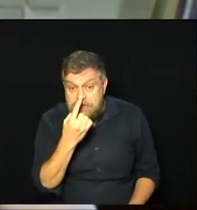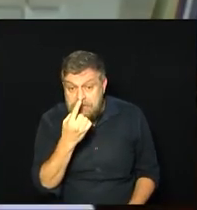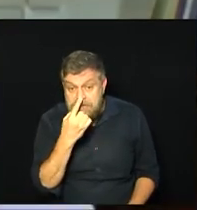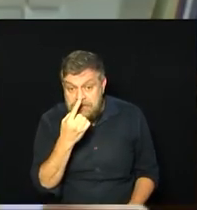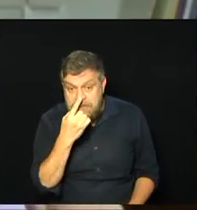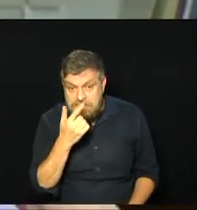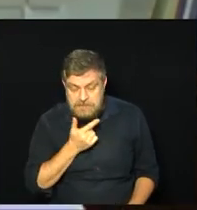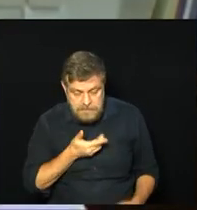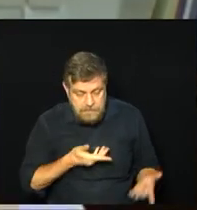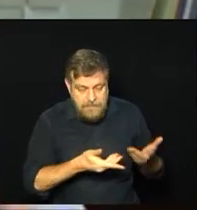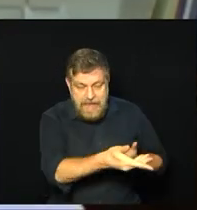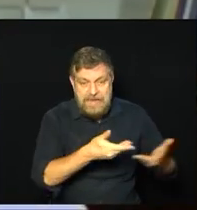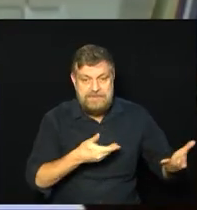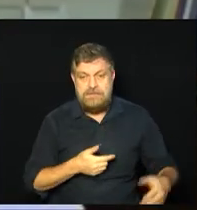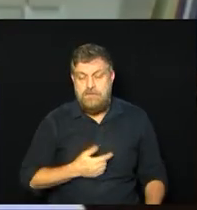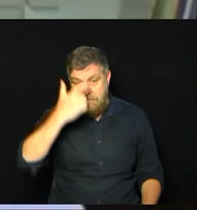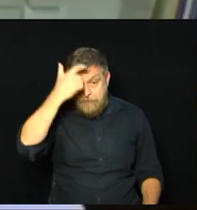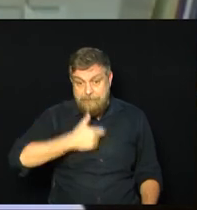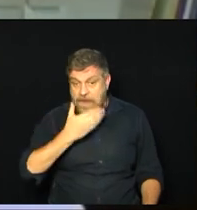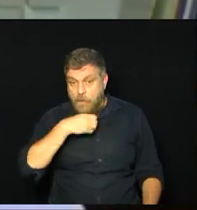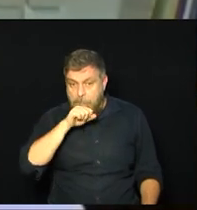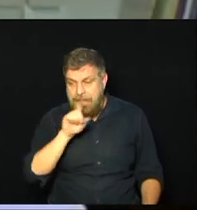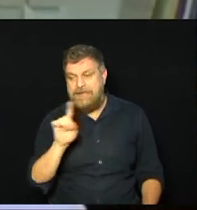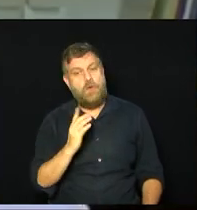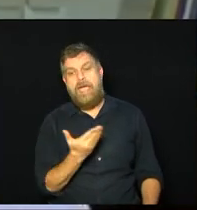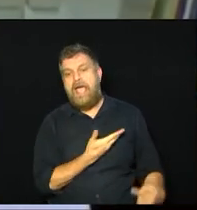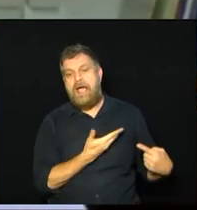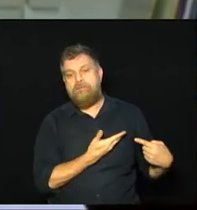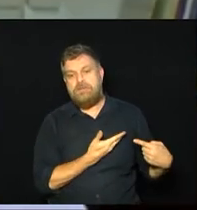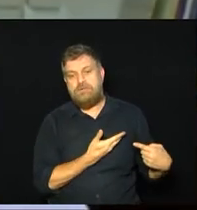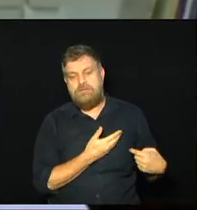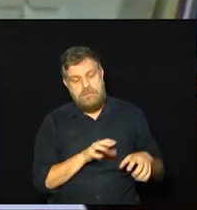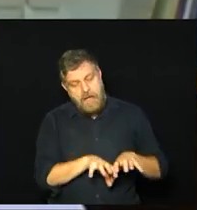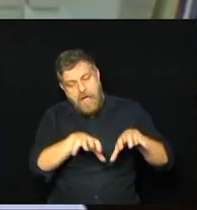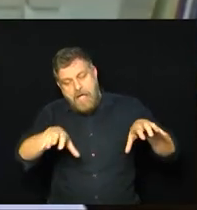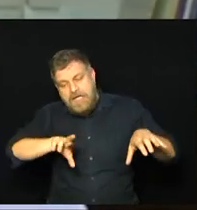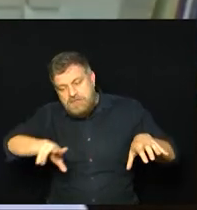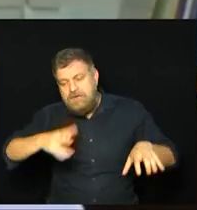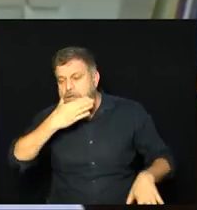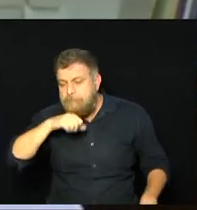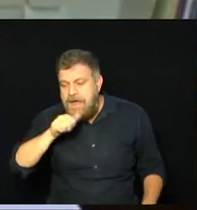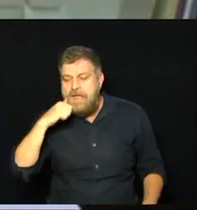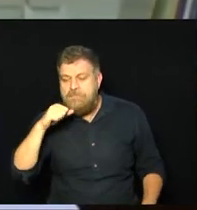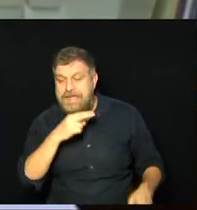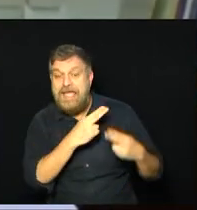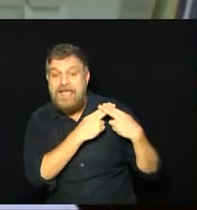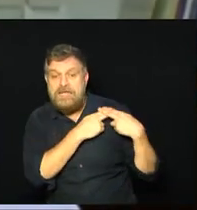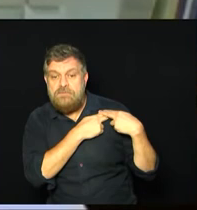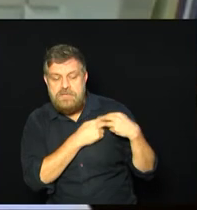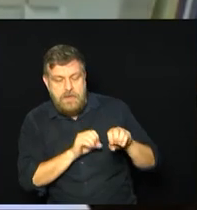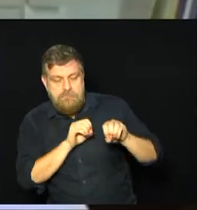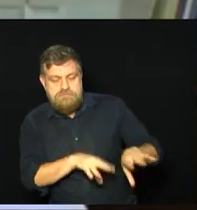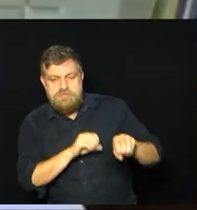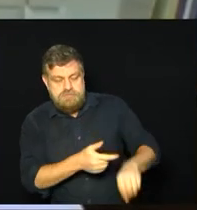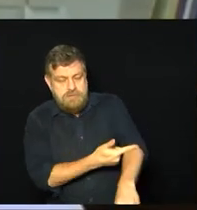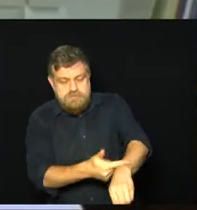amigável, de amizade, mas eles nunca podem ser os amiguinhos. Os amiguinhos são os amiguinhos, os pais são os educadores, eles precisam